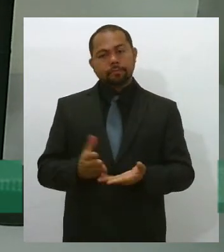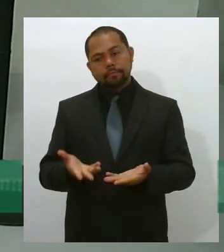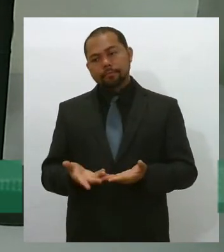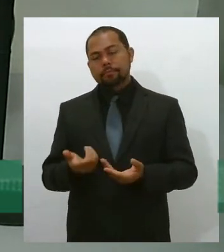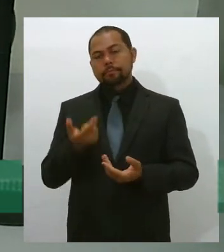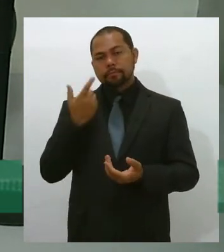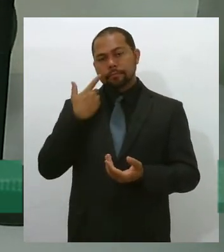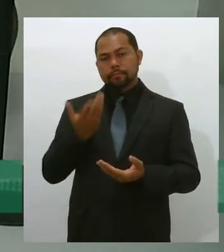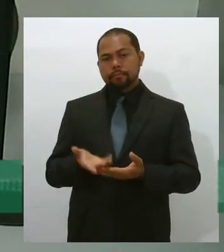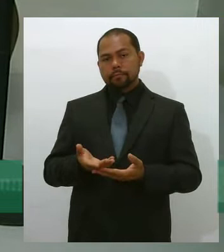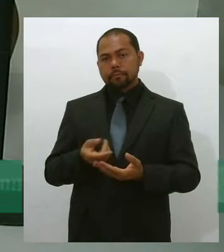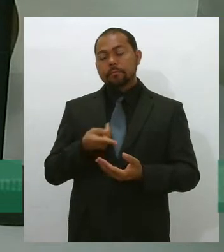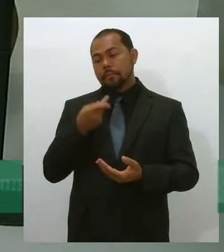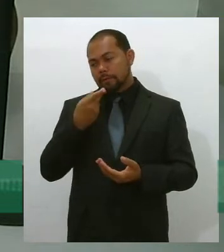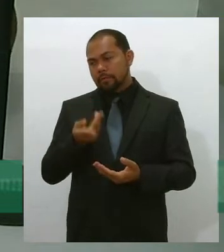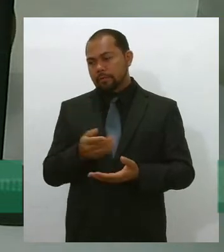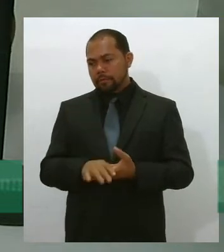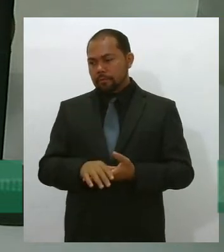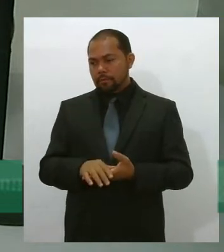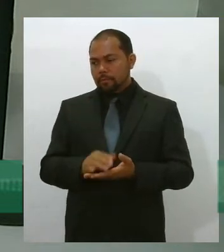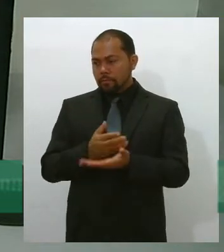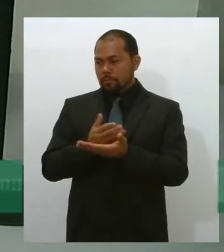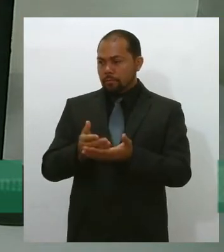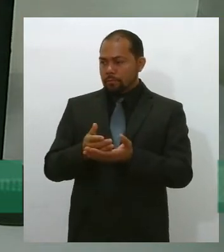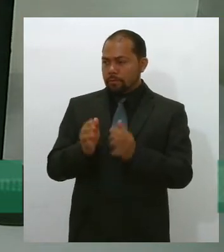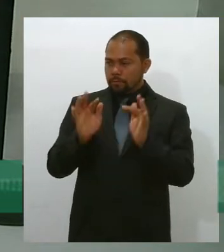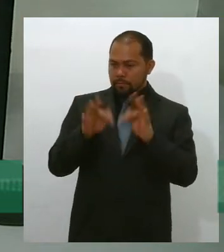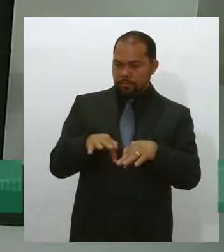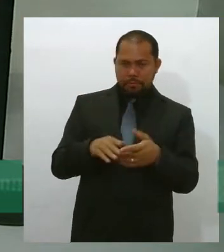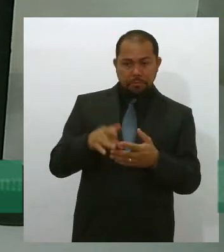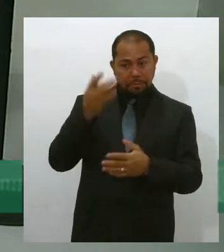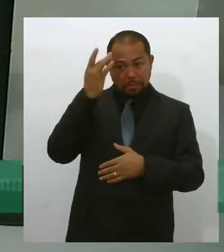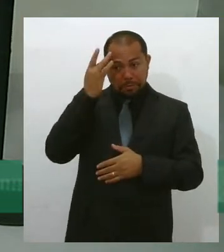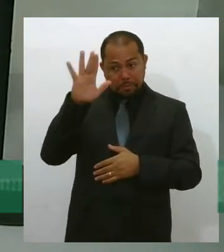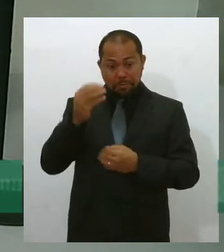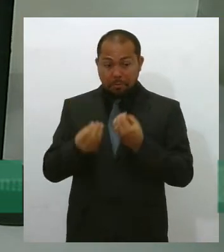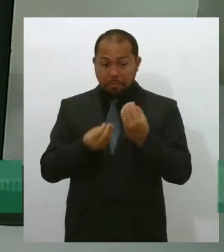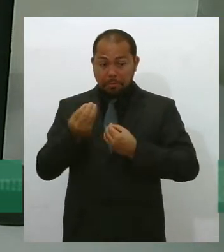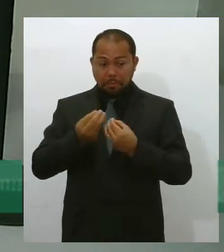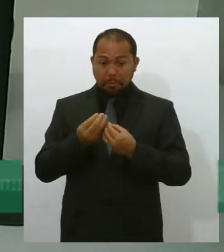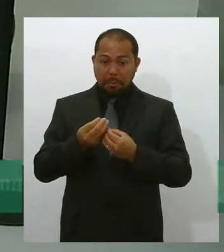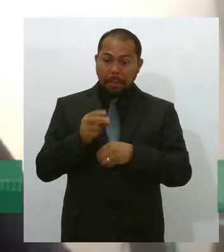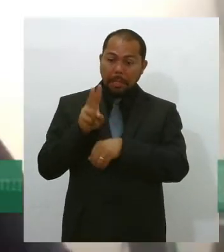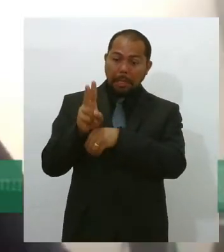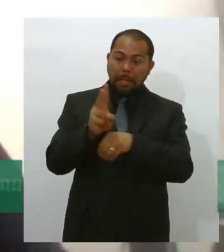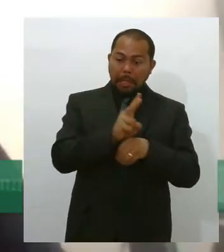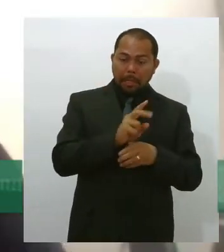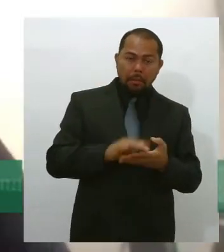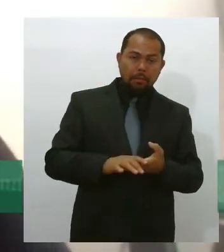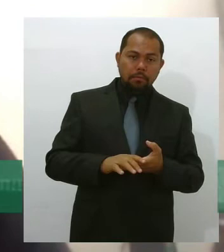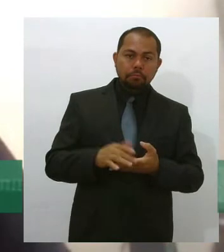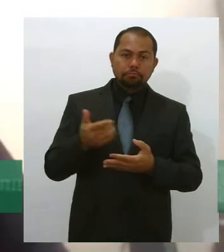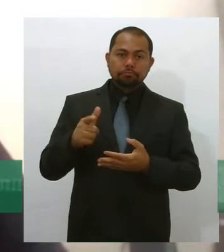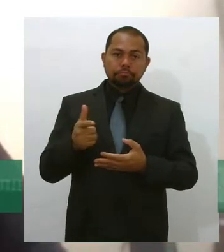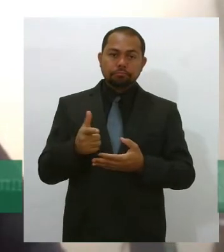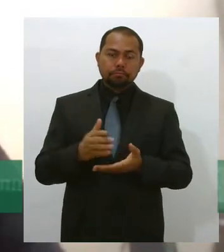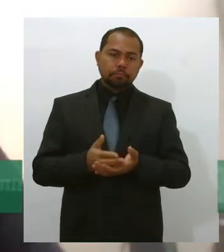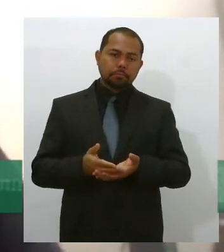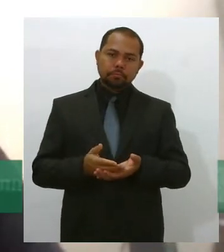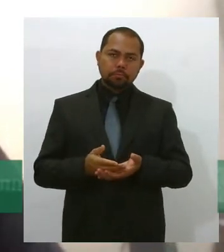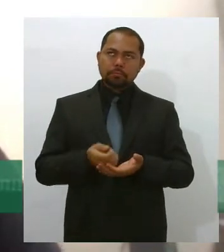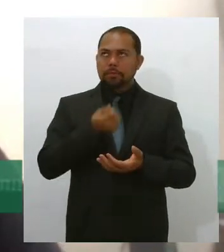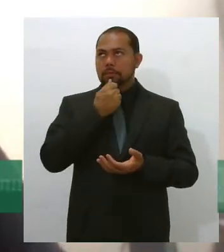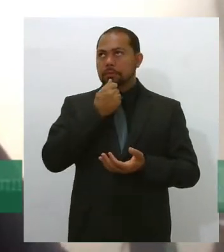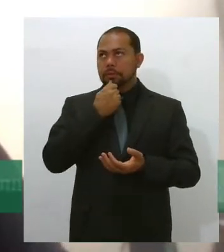você vê que eu tô vou começar pelo final não sabemos como vai ser essa fiscalização não não ao aí dá algo muito